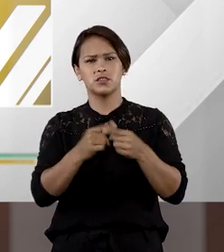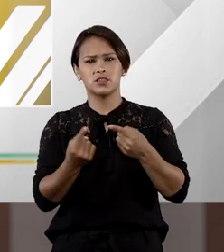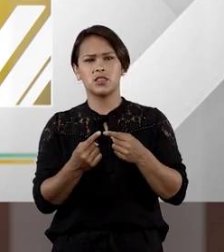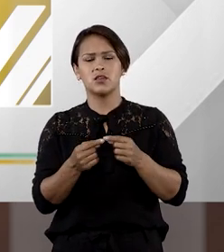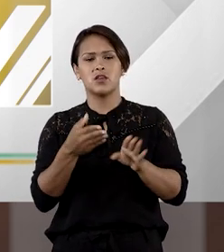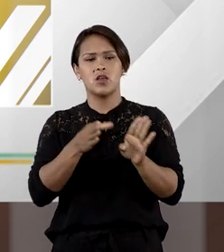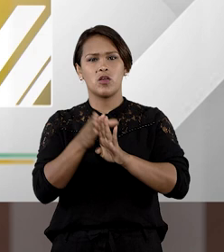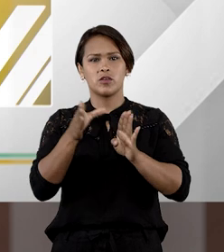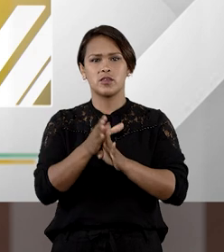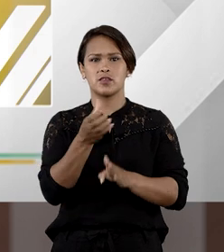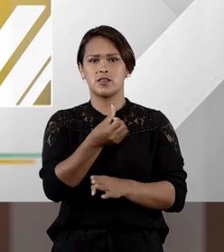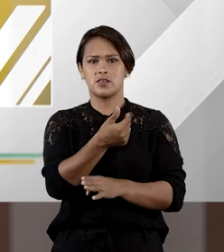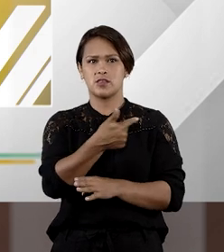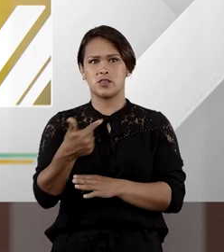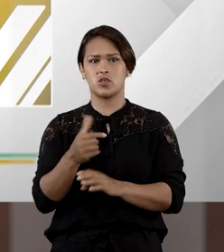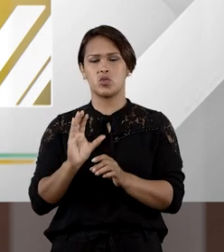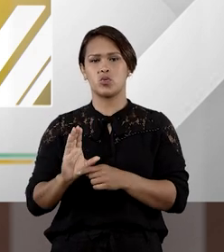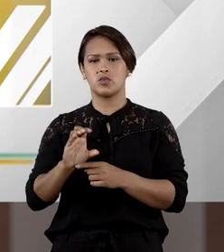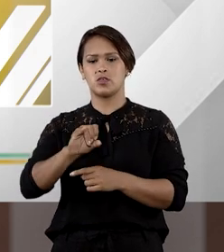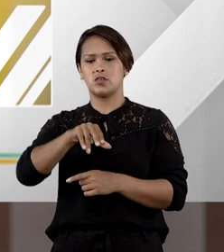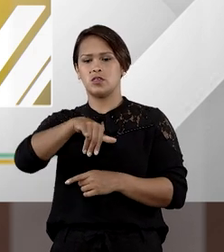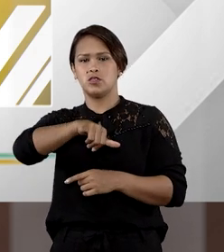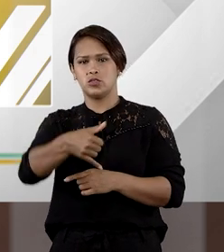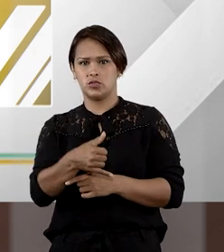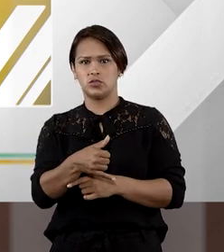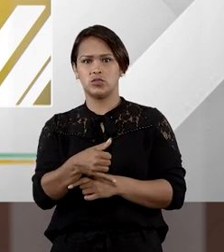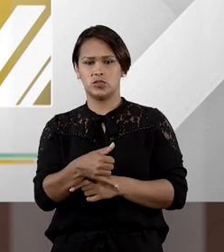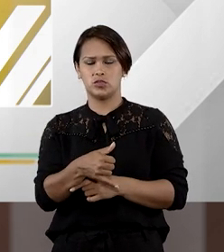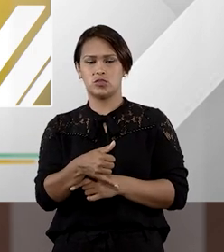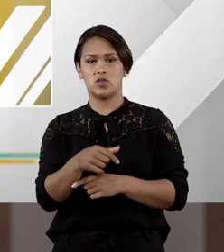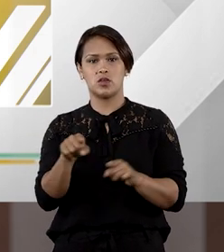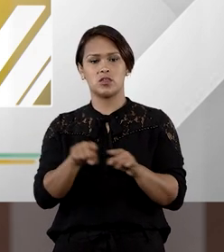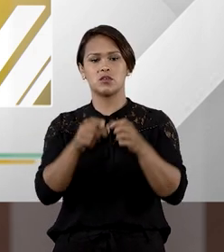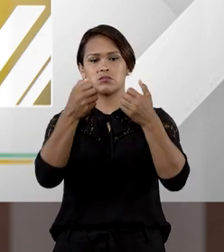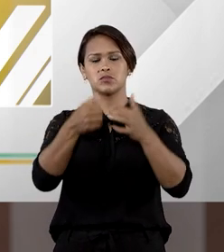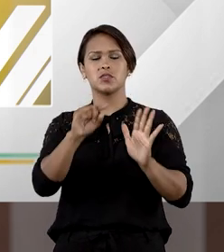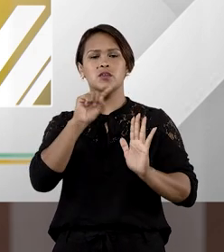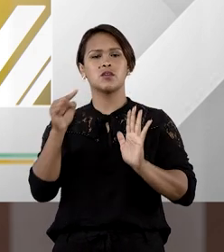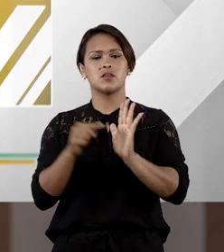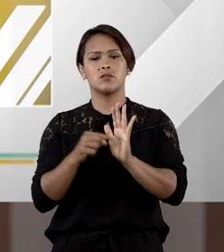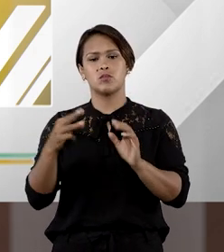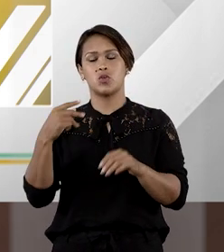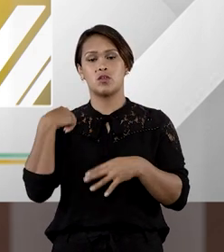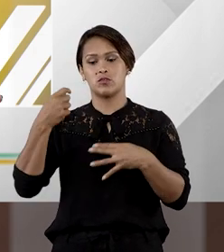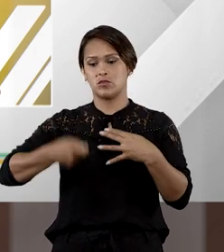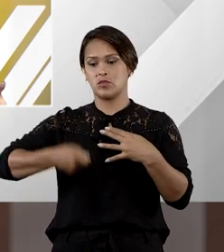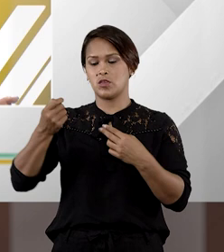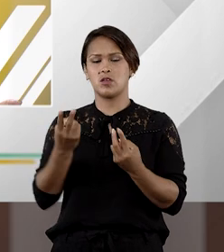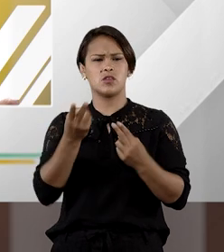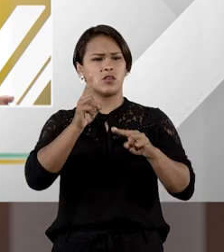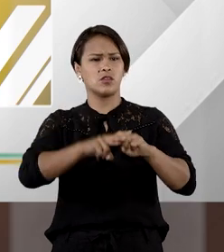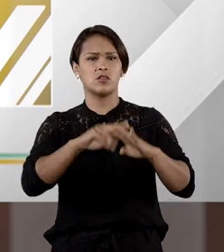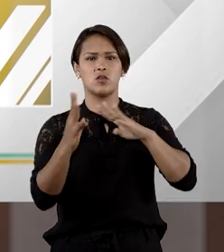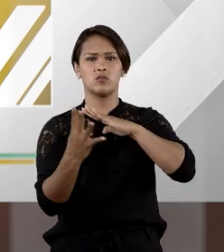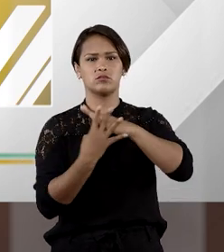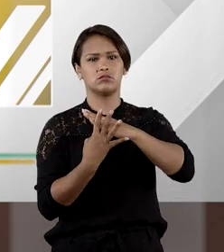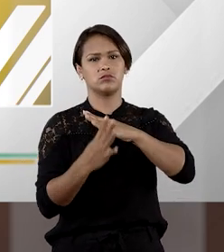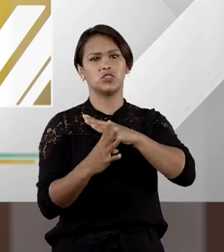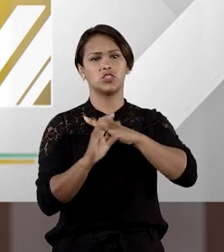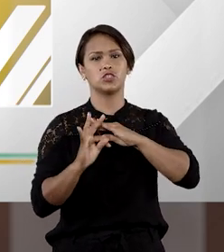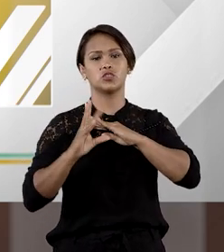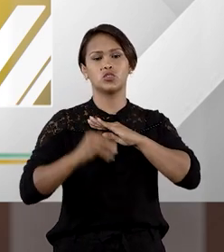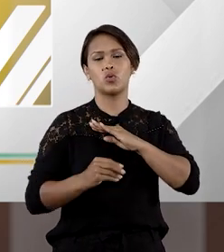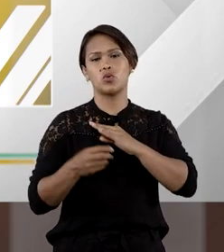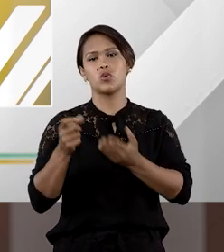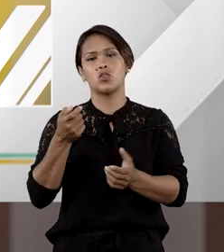a recomendação 62 do Conselho Nacional de Justiça, que indicava aos magistrados para não prenderem em regime fechado devedor